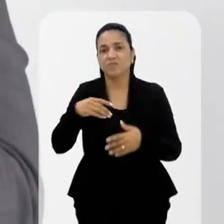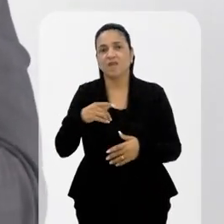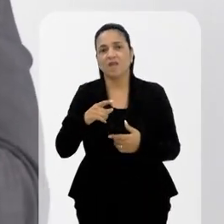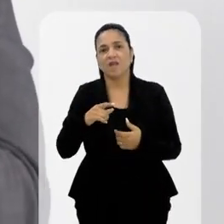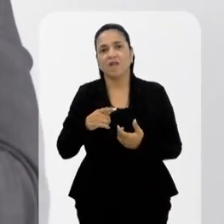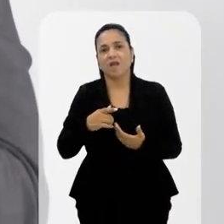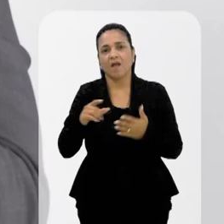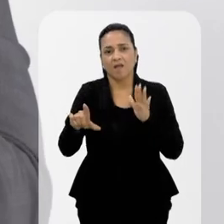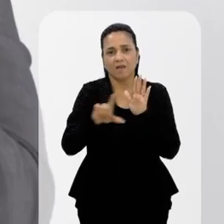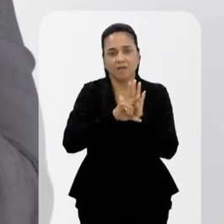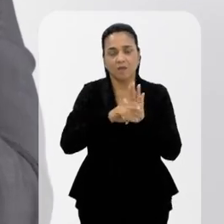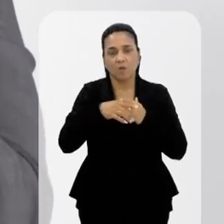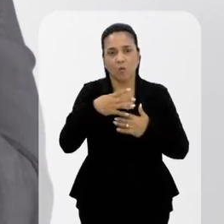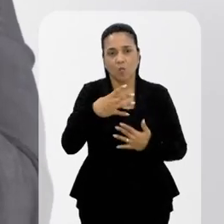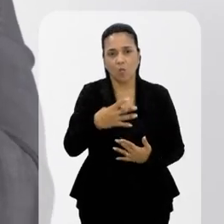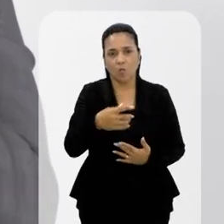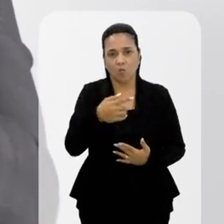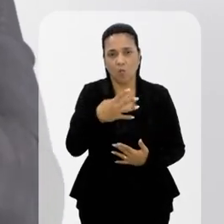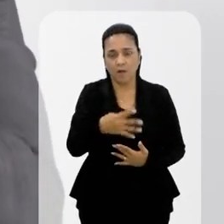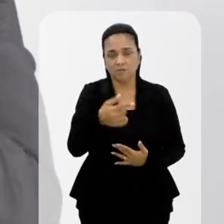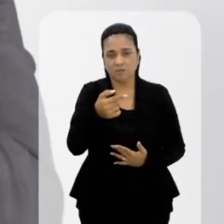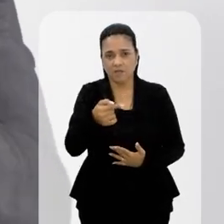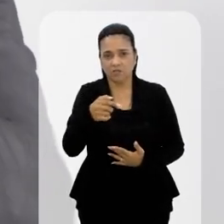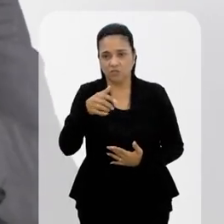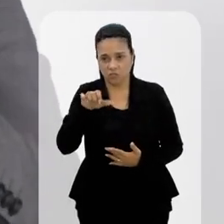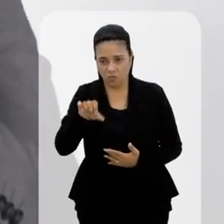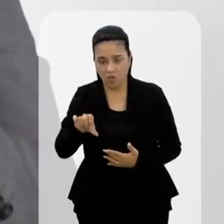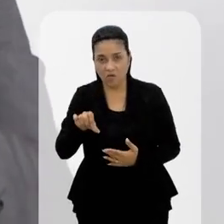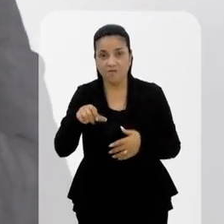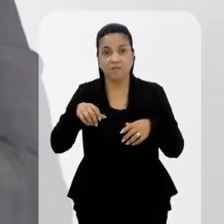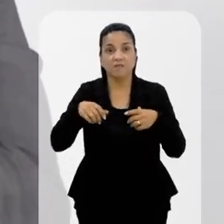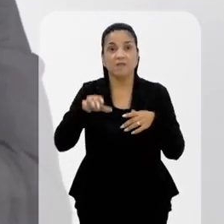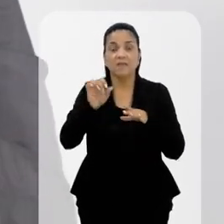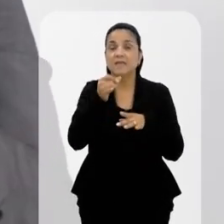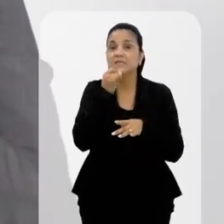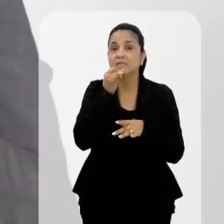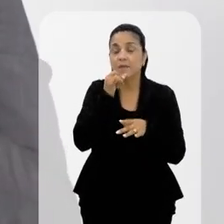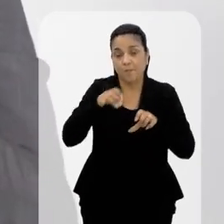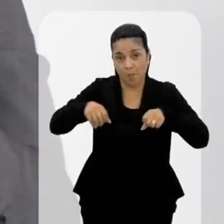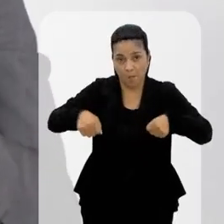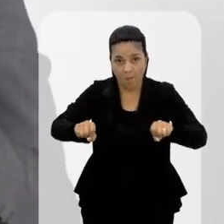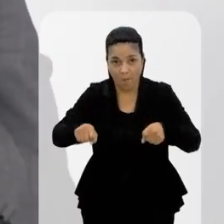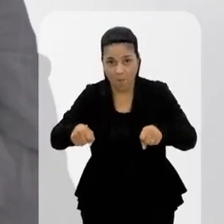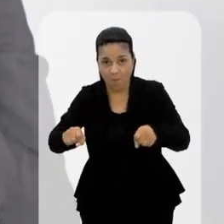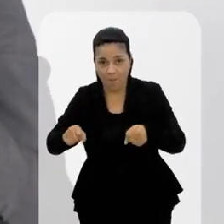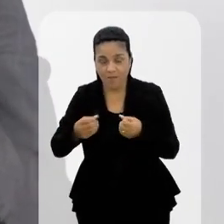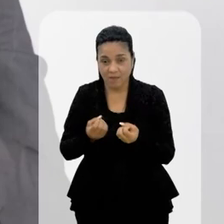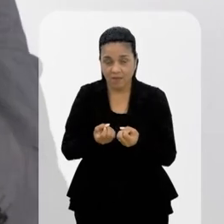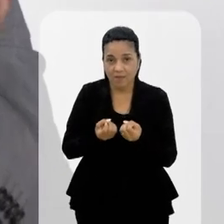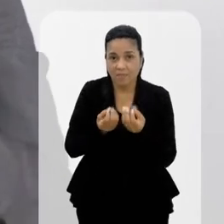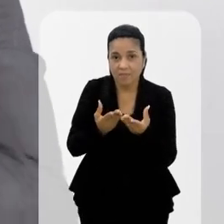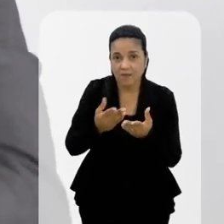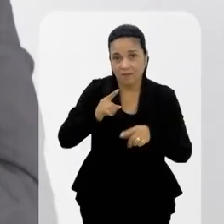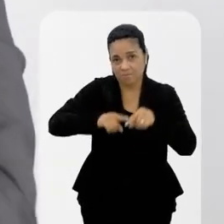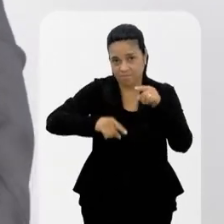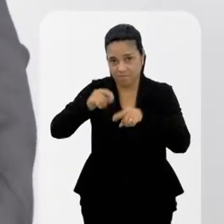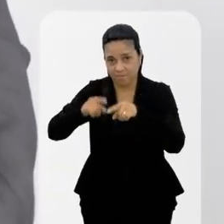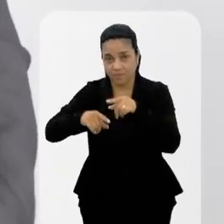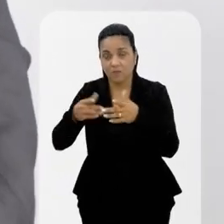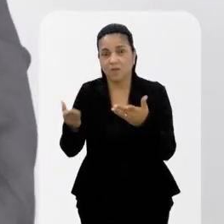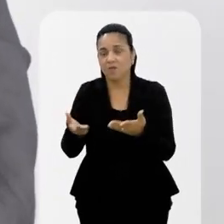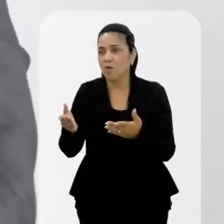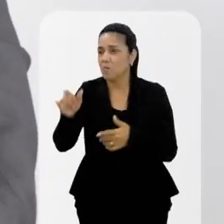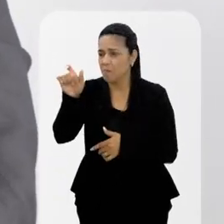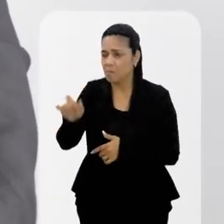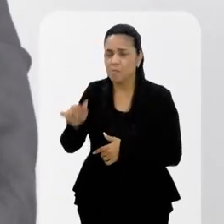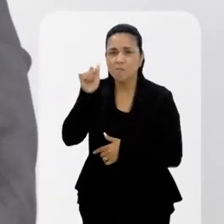súmula 479, né, hoje, principalmente envolvendo o golpe do motoboy, né, que é uma questão que ninguém, em sã consciência, eu entendi uma senhora